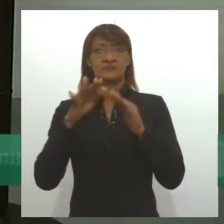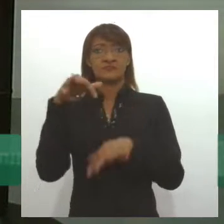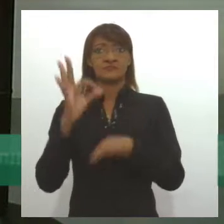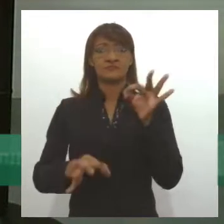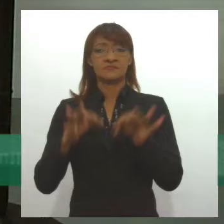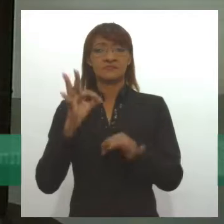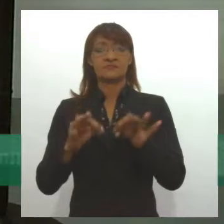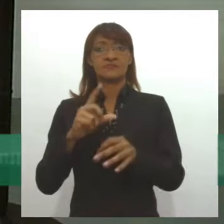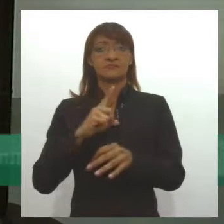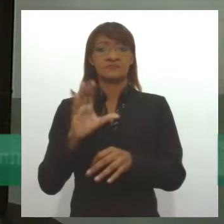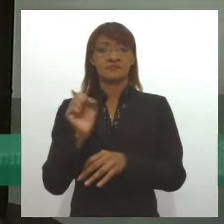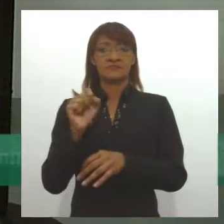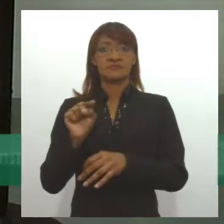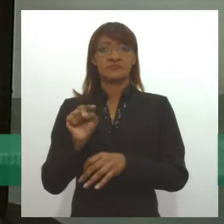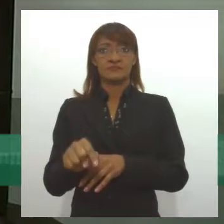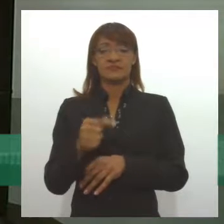Judiciário.